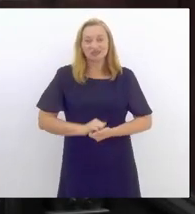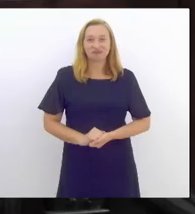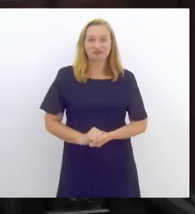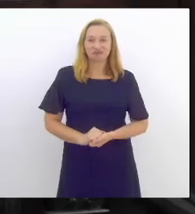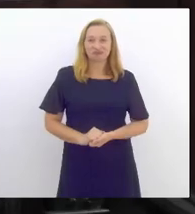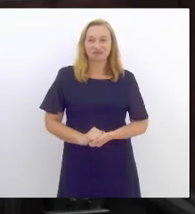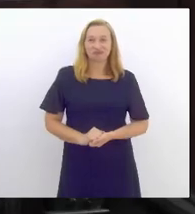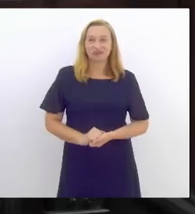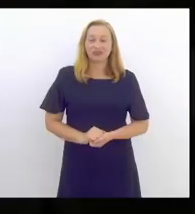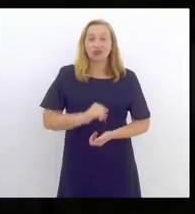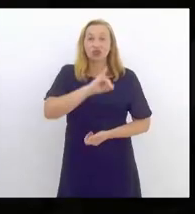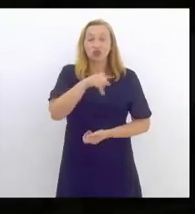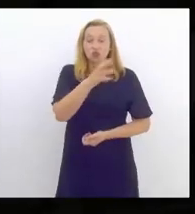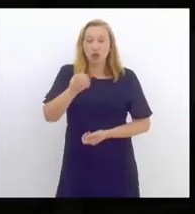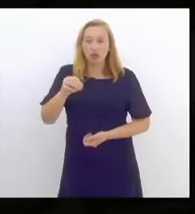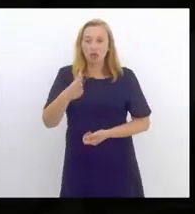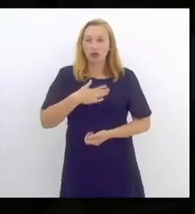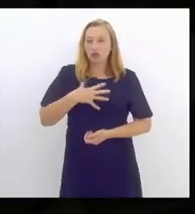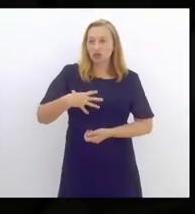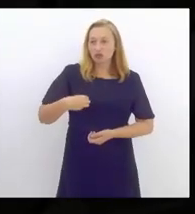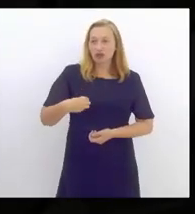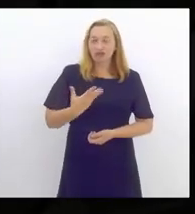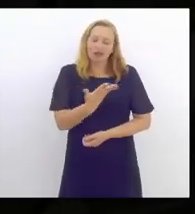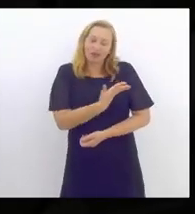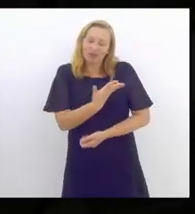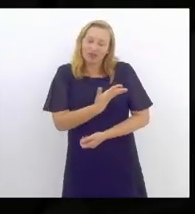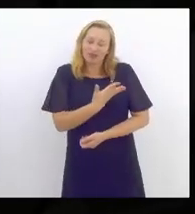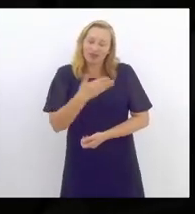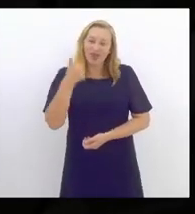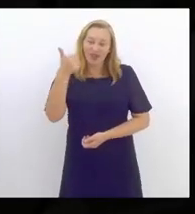João Pedro Castro, meu filho, meu melhor amigo,